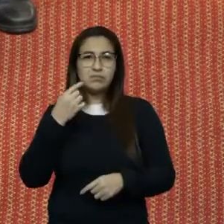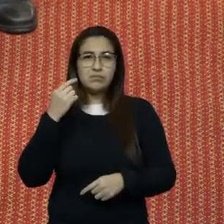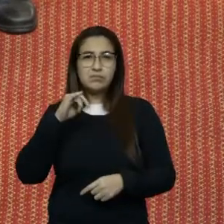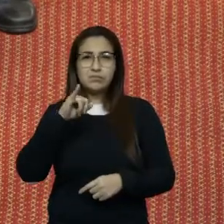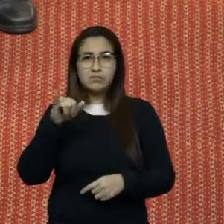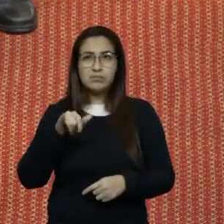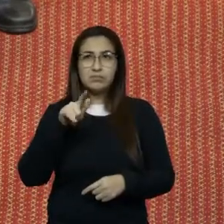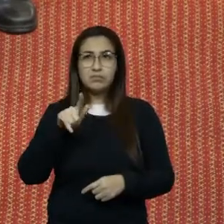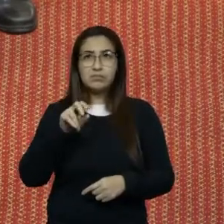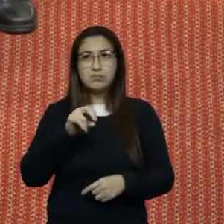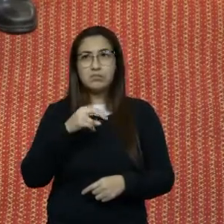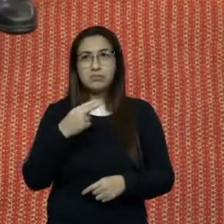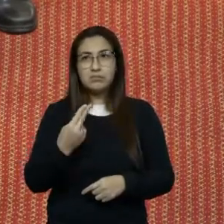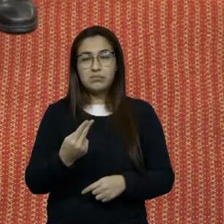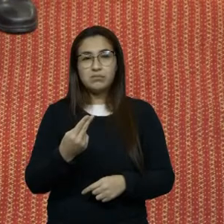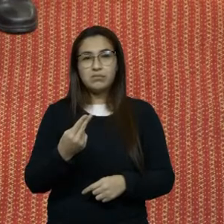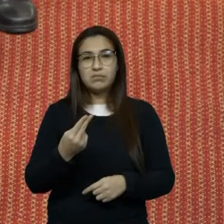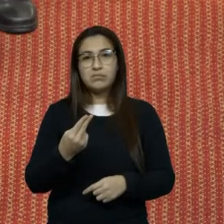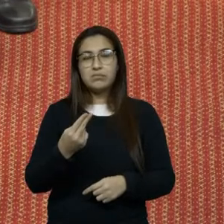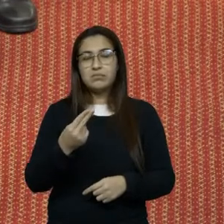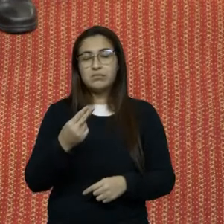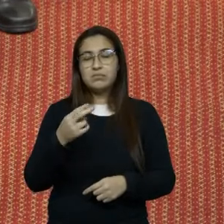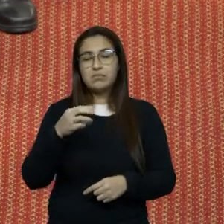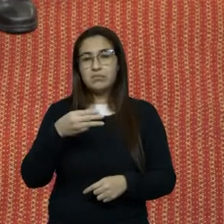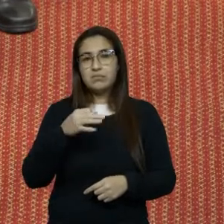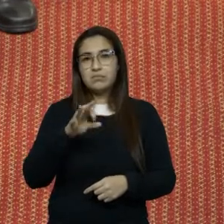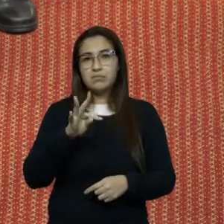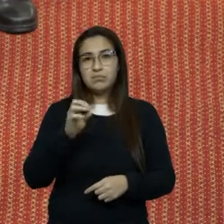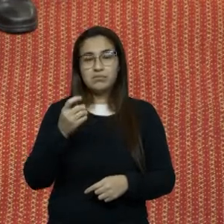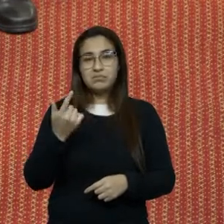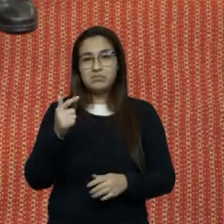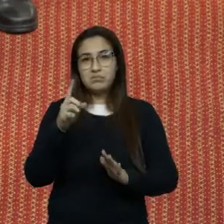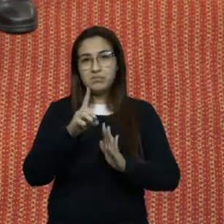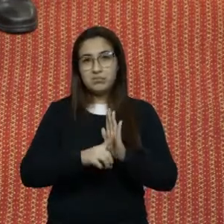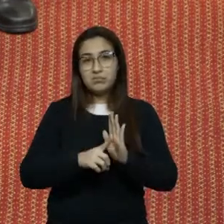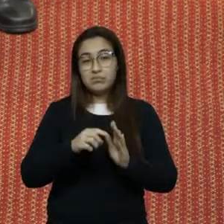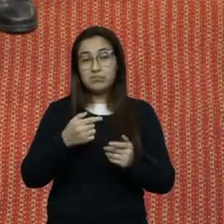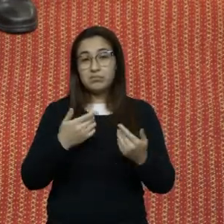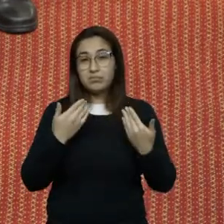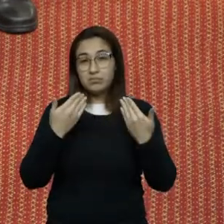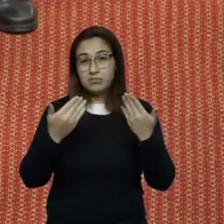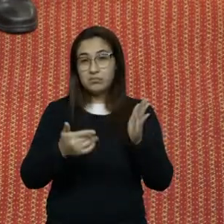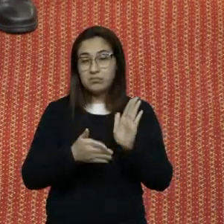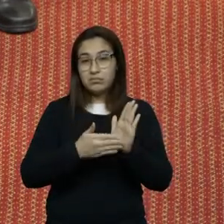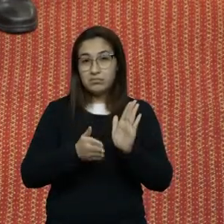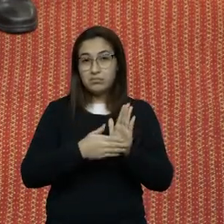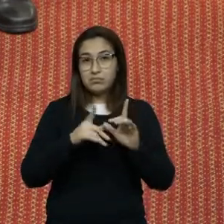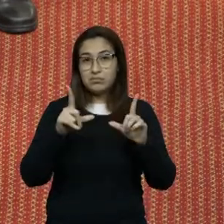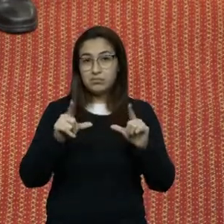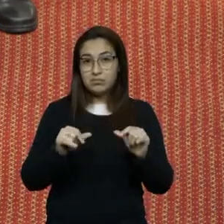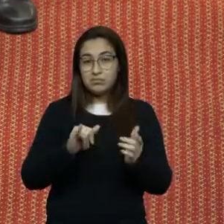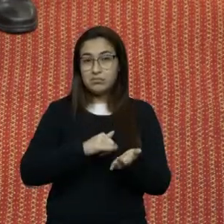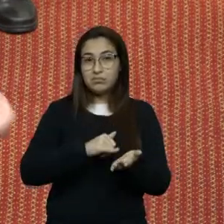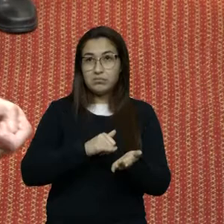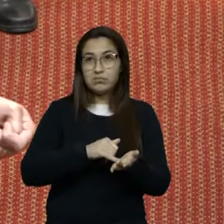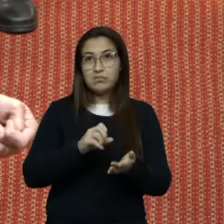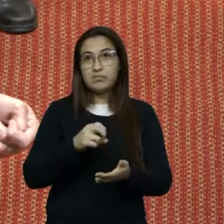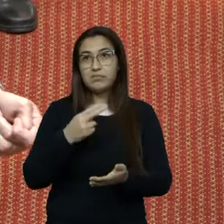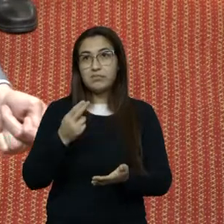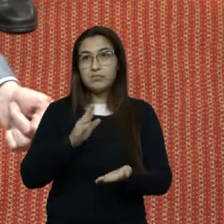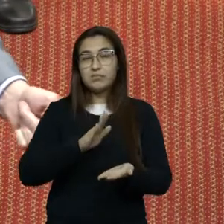Deputado Milton hobus aqui não tivesse o direito até porque quando você apresenta uma proposta para redução do imposto de